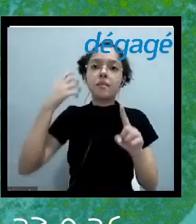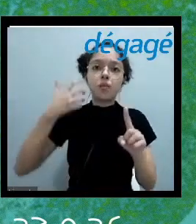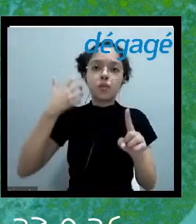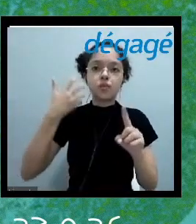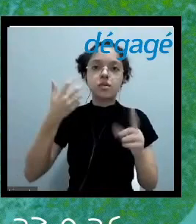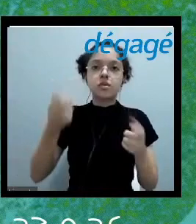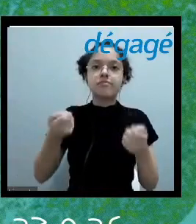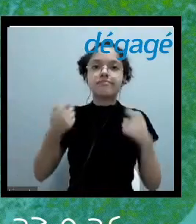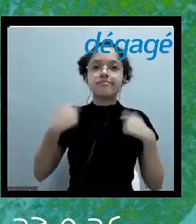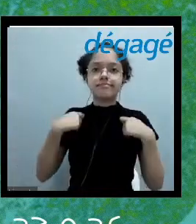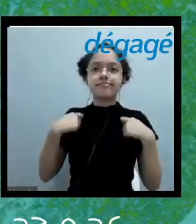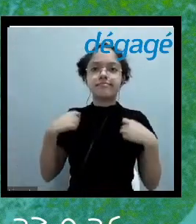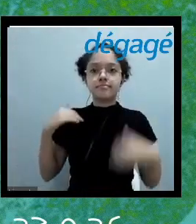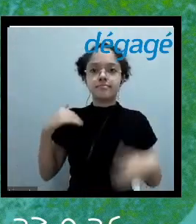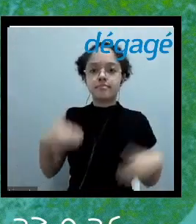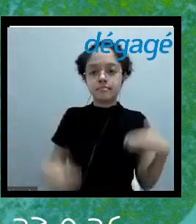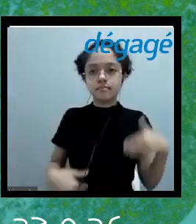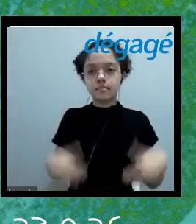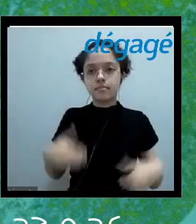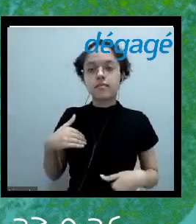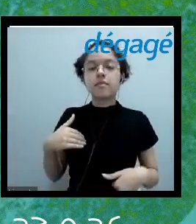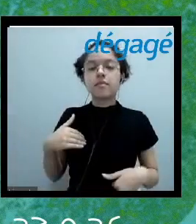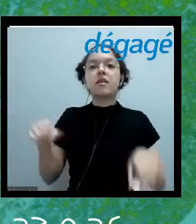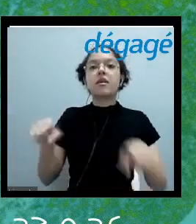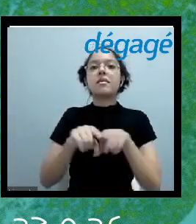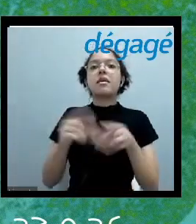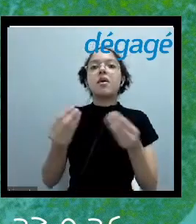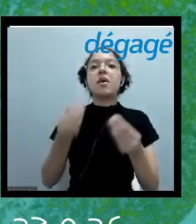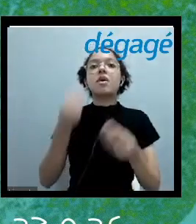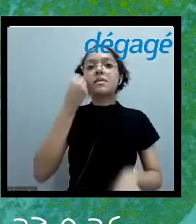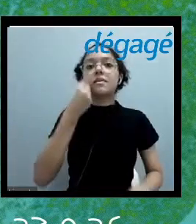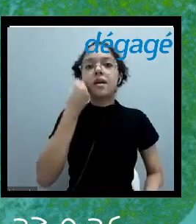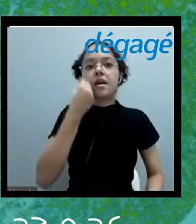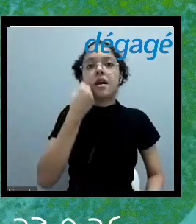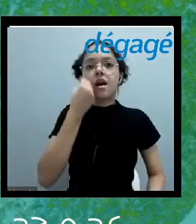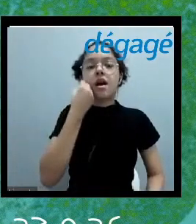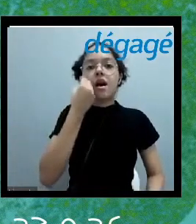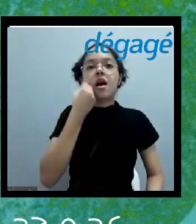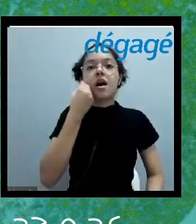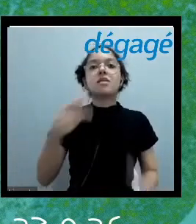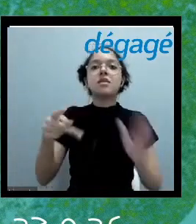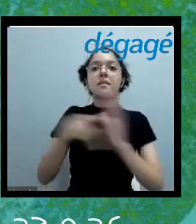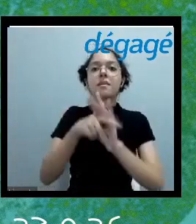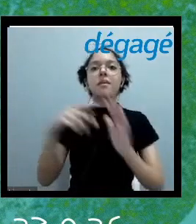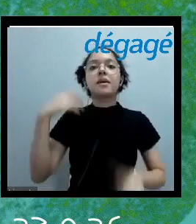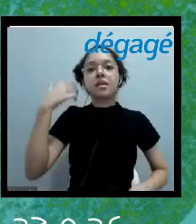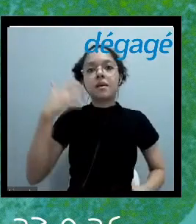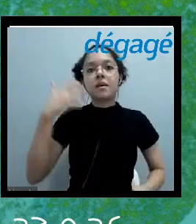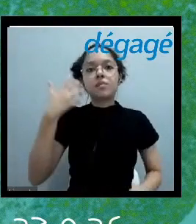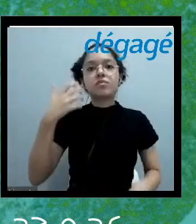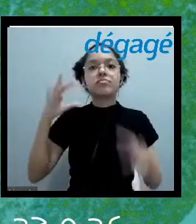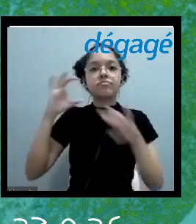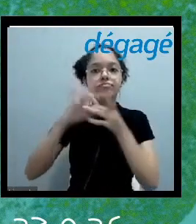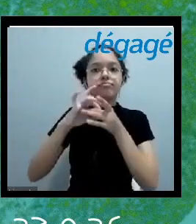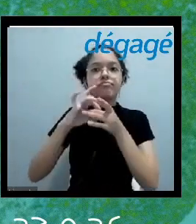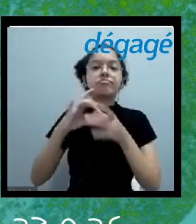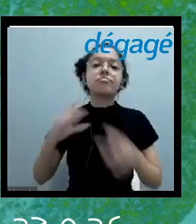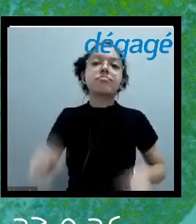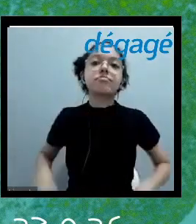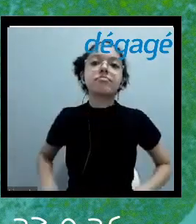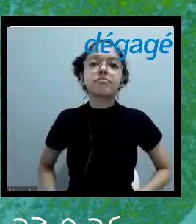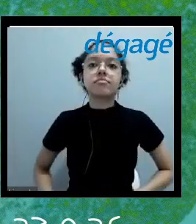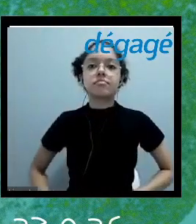tem experimentos que são, por exemplo, os bebês controle e os outros bebês, como se fosse isso. E esses